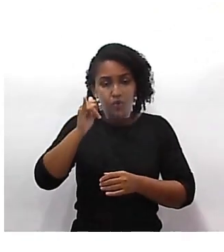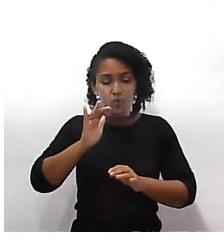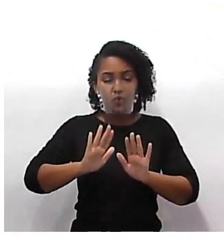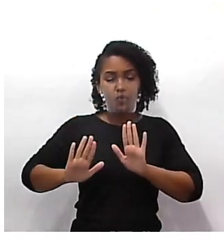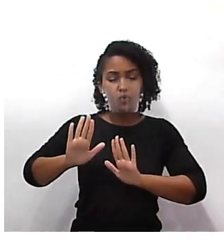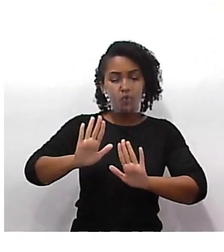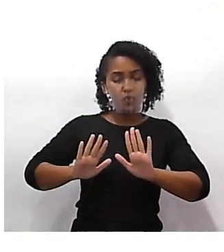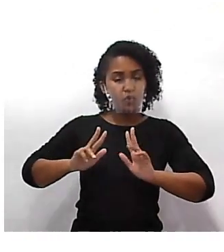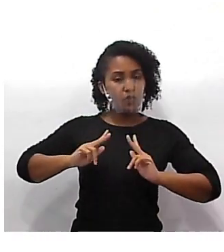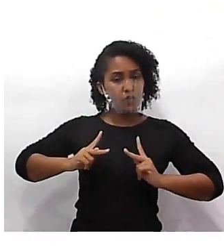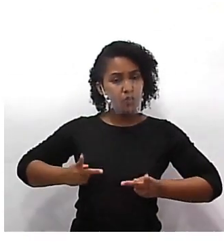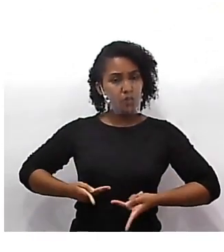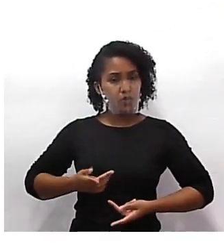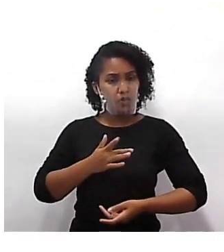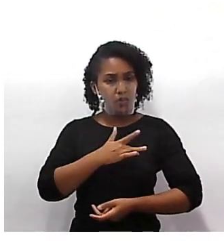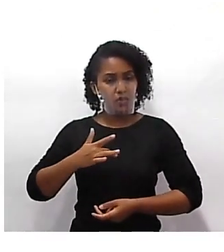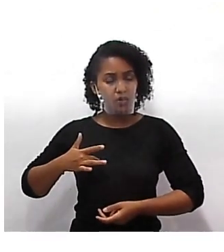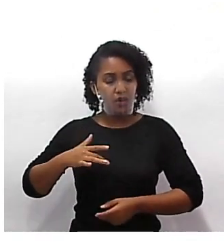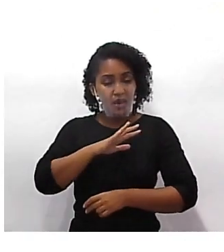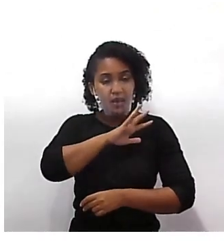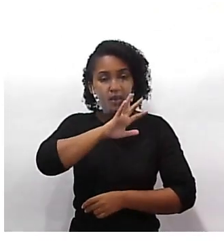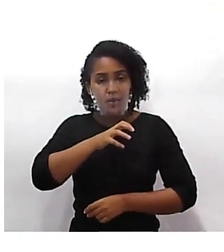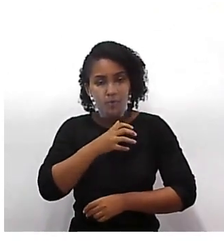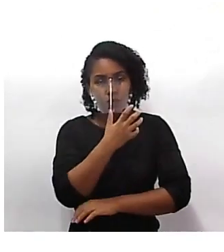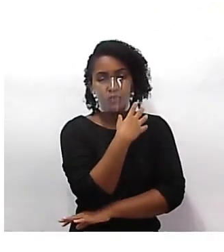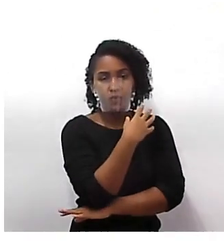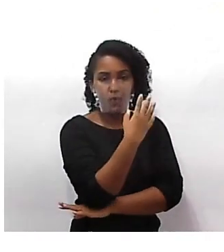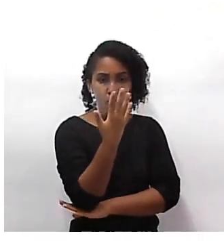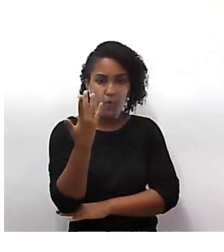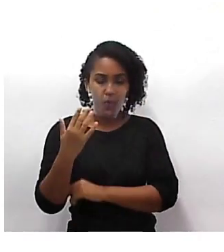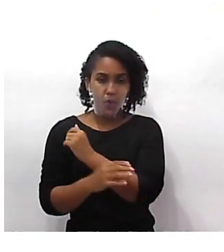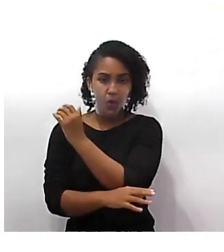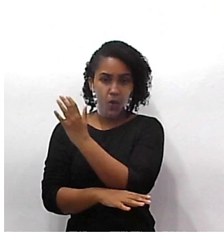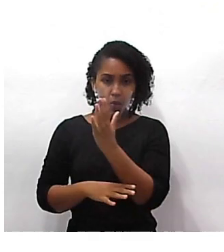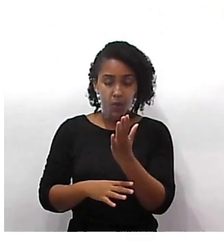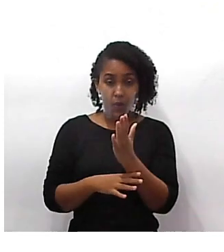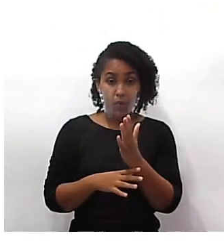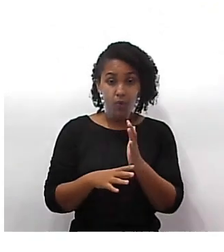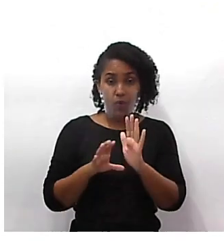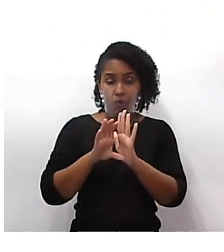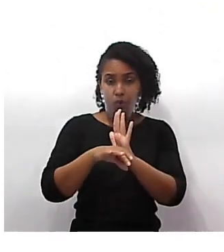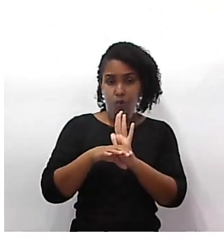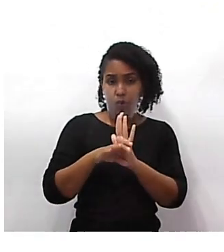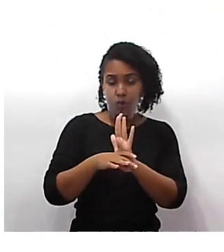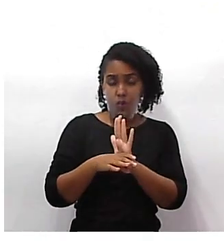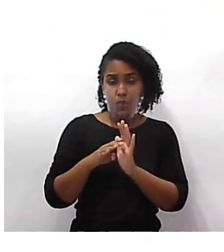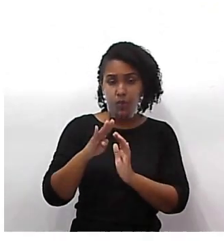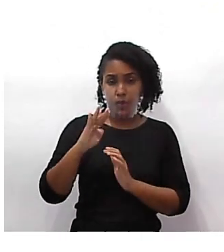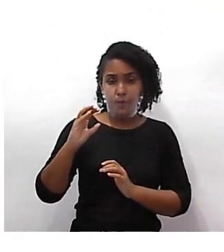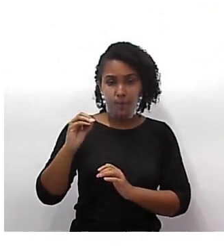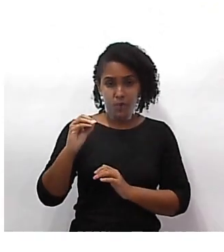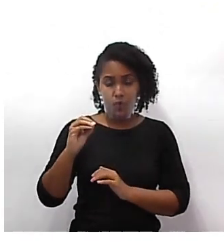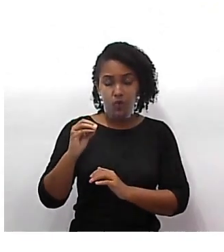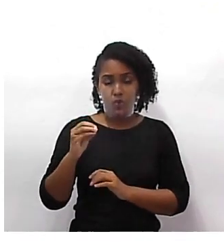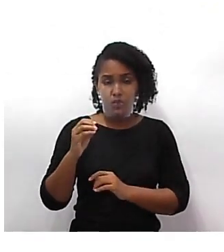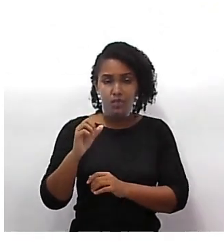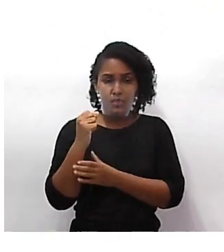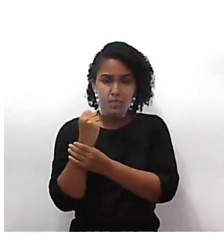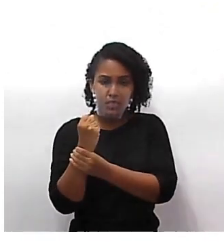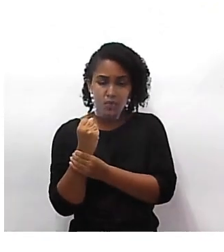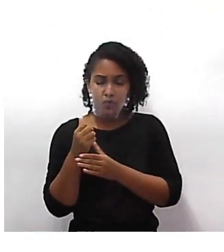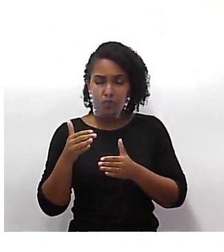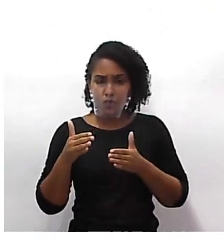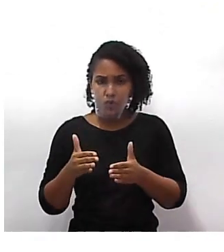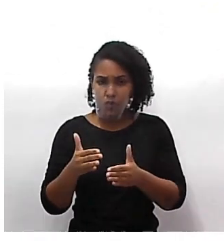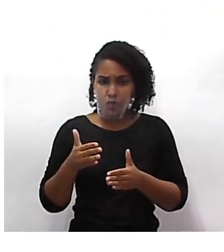humana, animal e o meio ambiente. Logo, o conceito de biossegurança ela está se